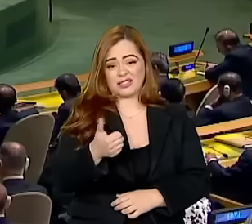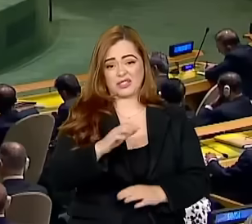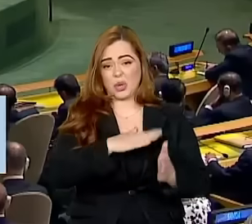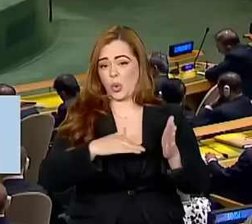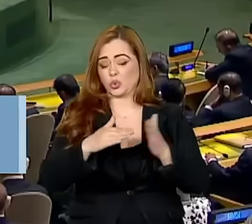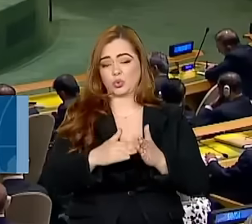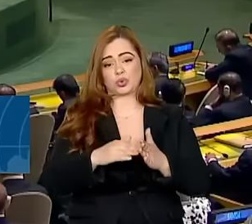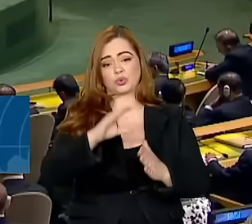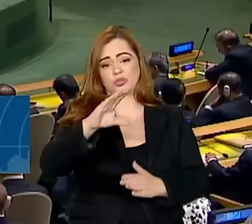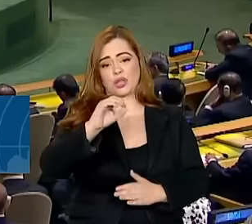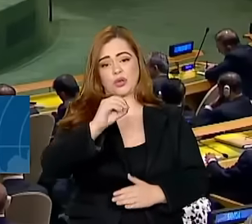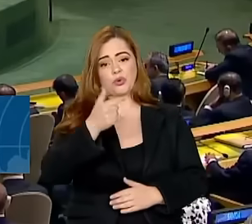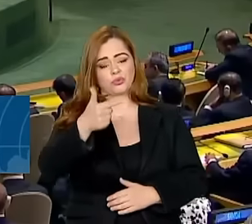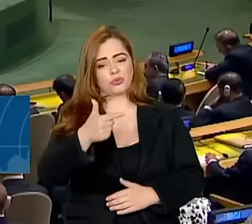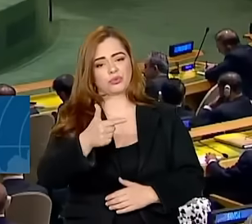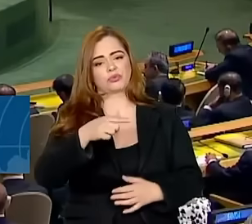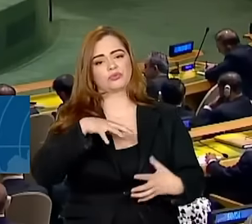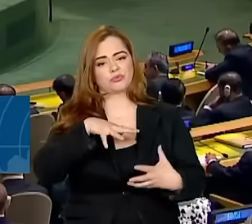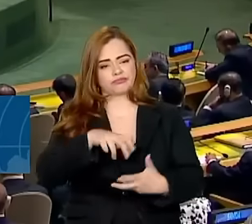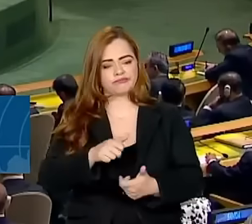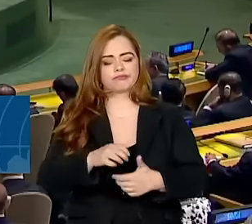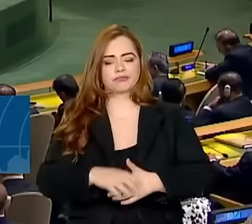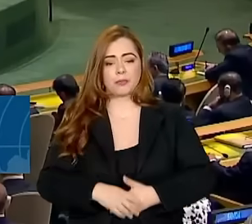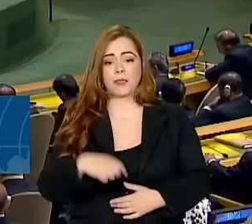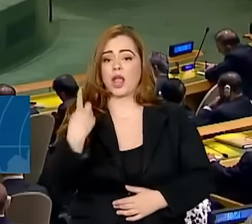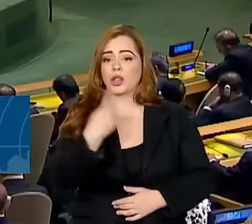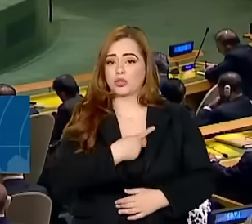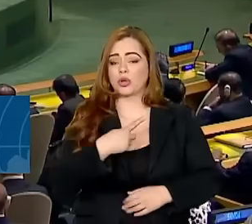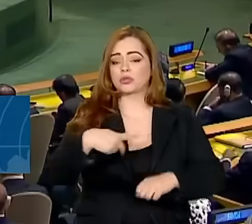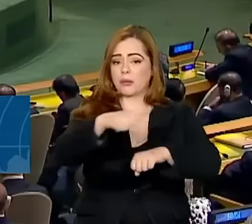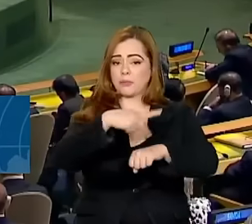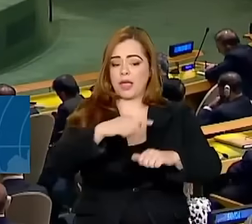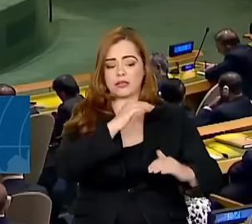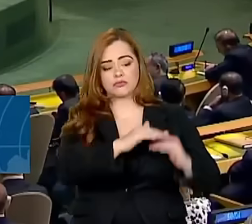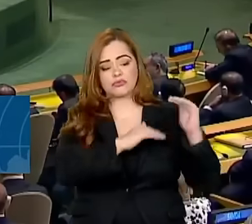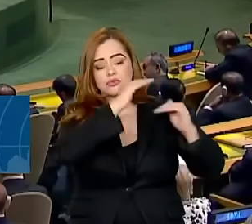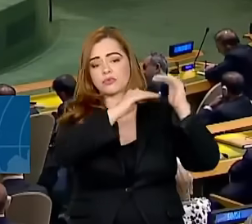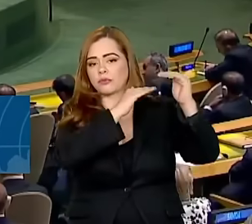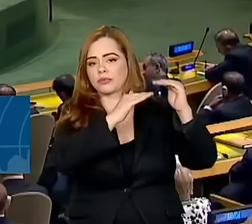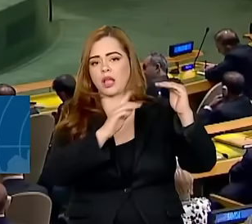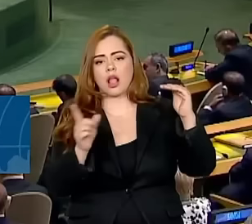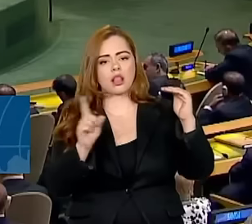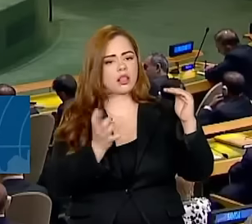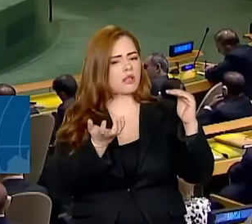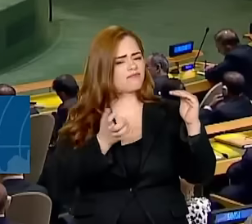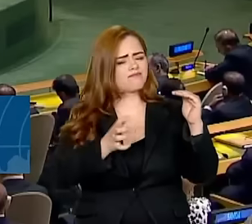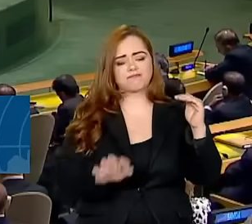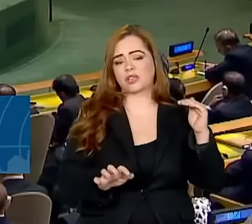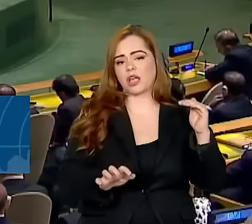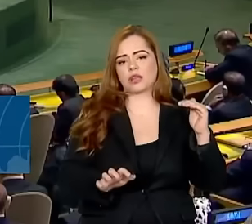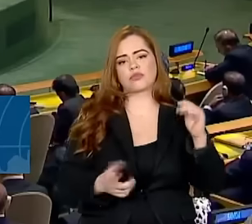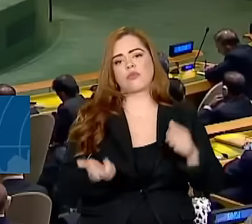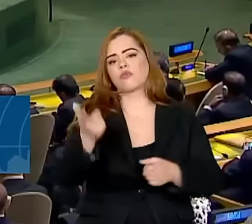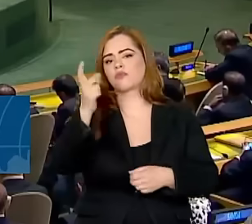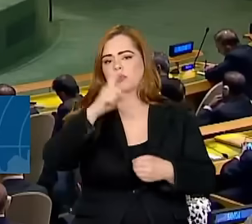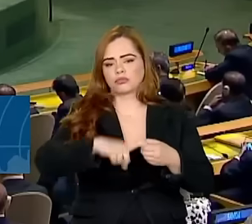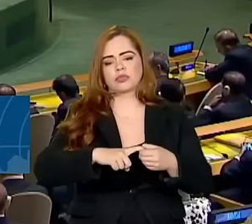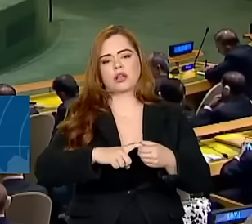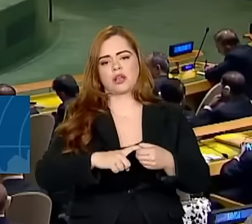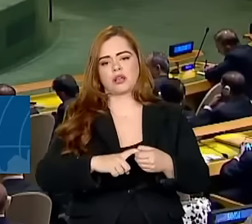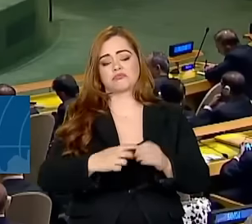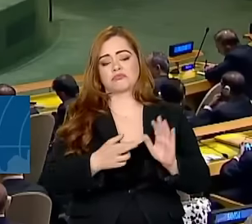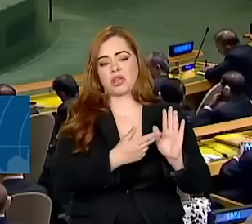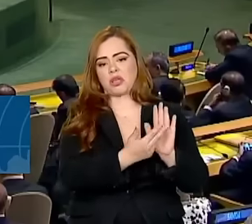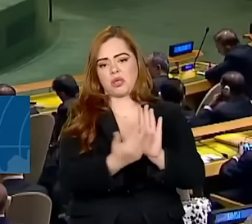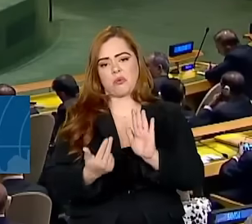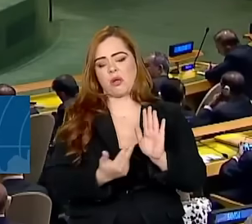na atmosfera. Nós, países em desenvolvimento, não queremos repetir esse modelo.